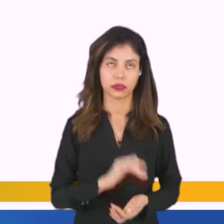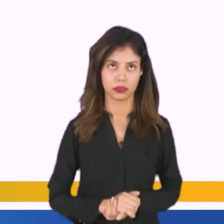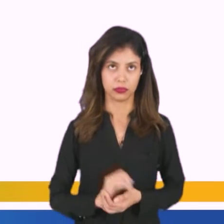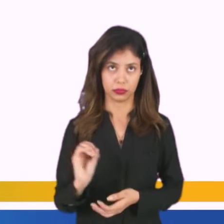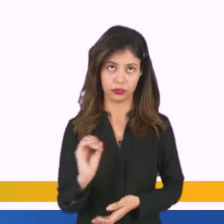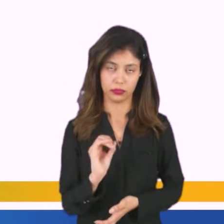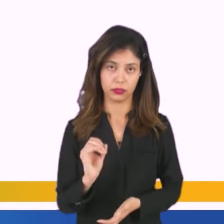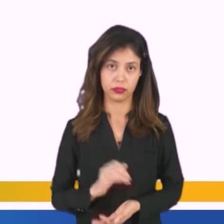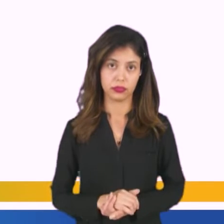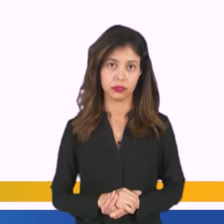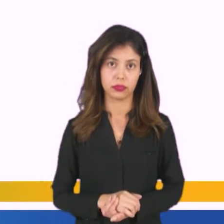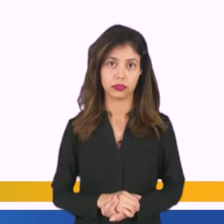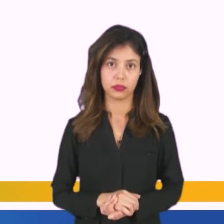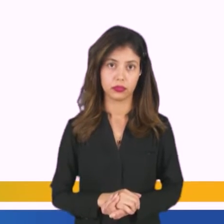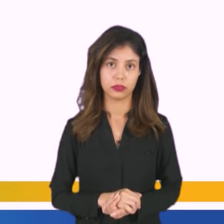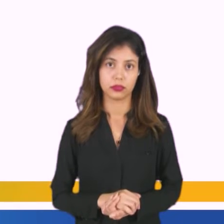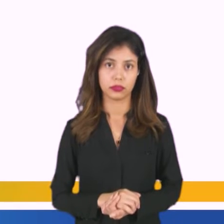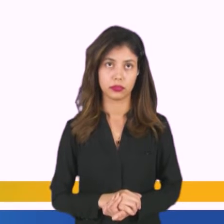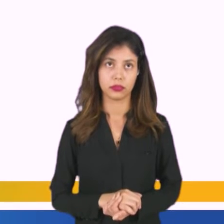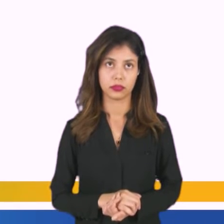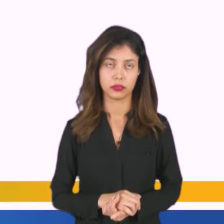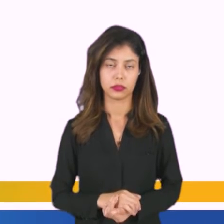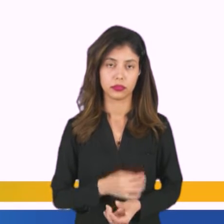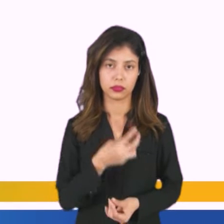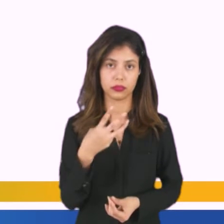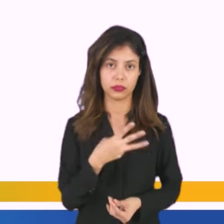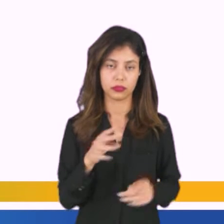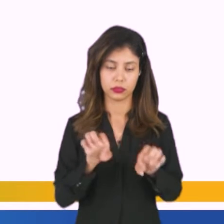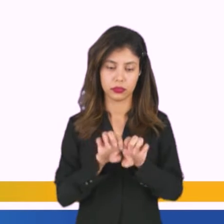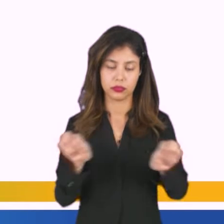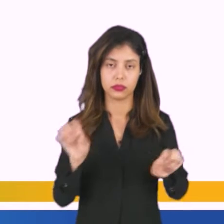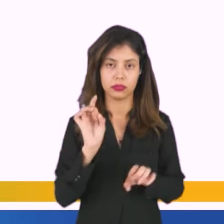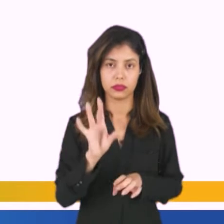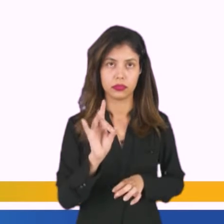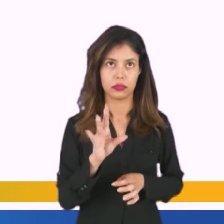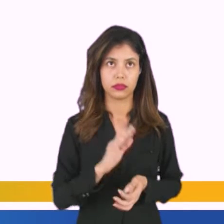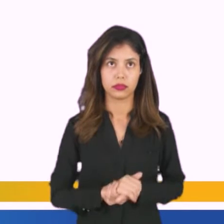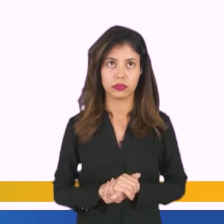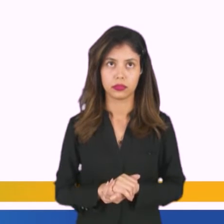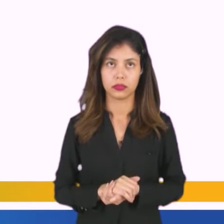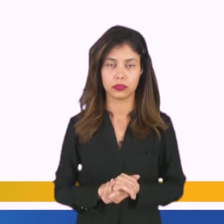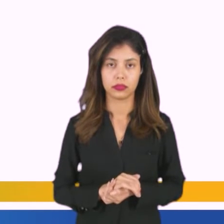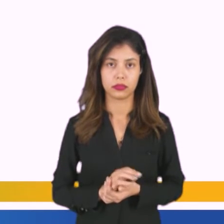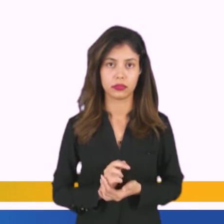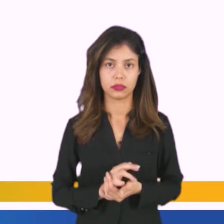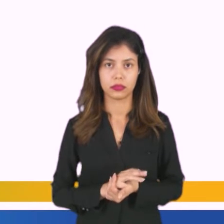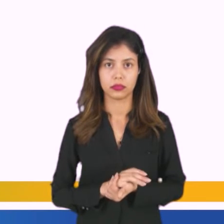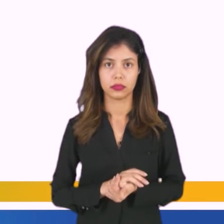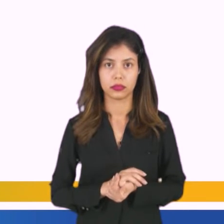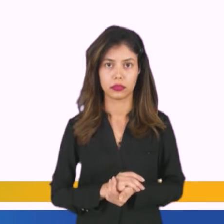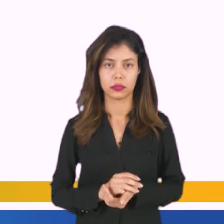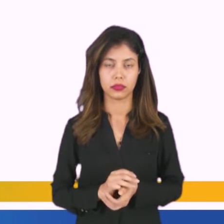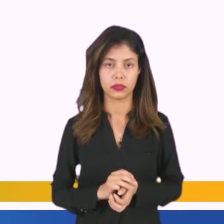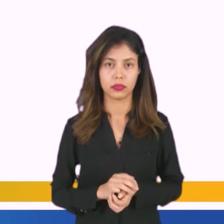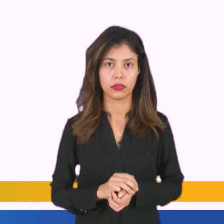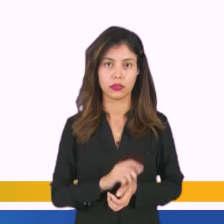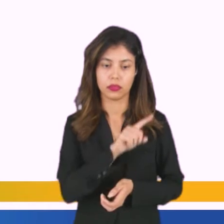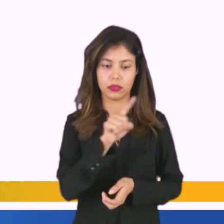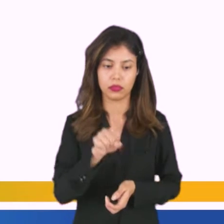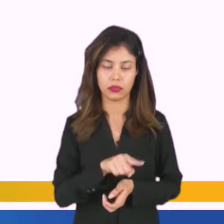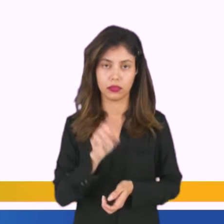é 0. E aí ficará aí na terceira equação somente a variável ou a